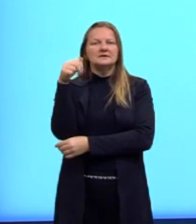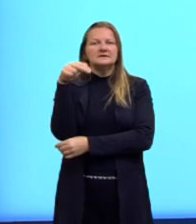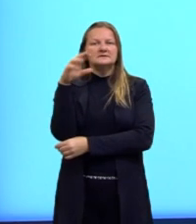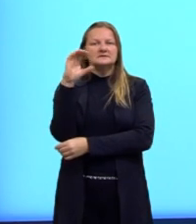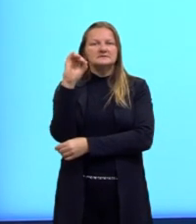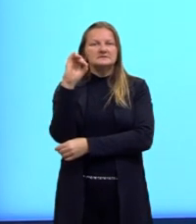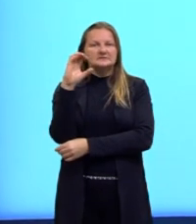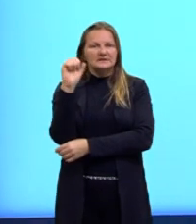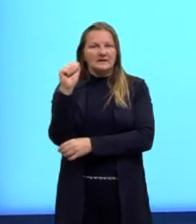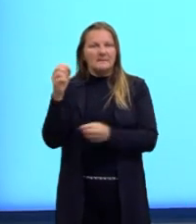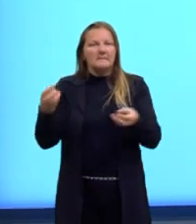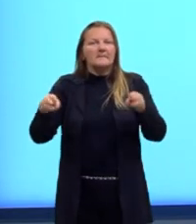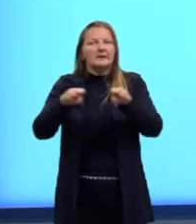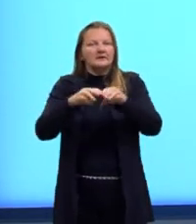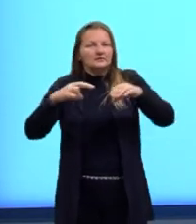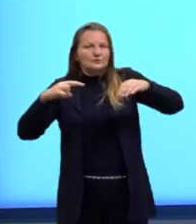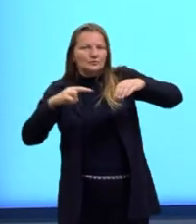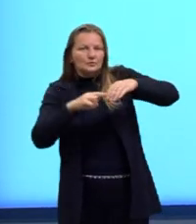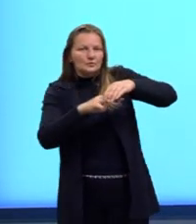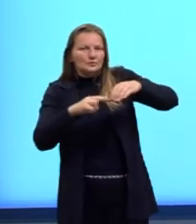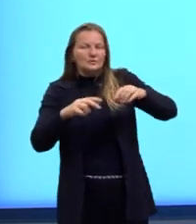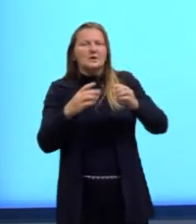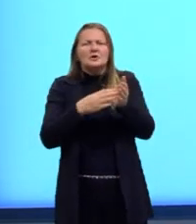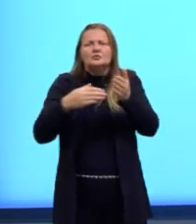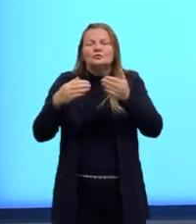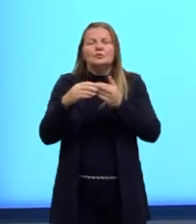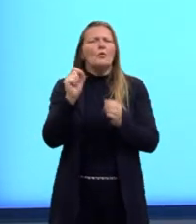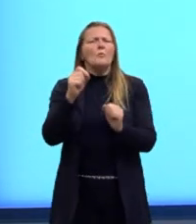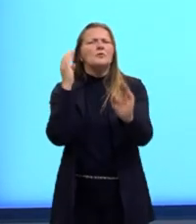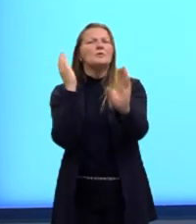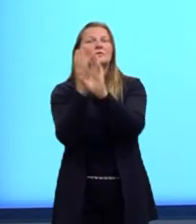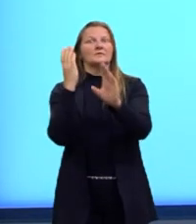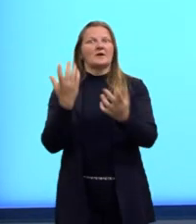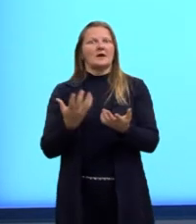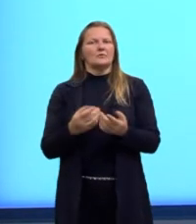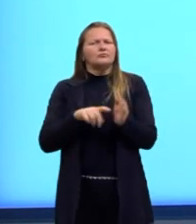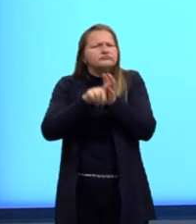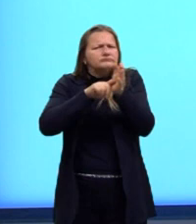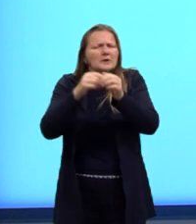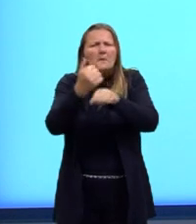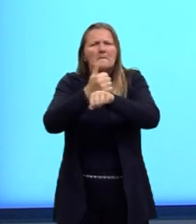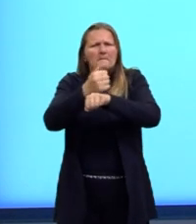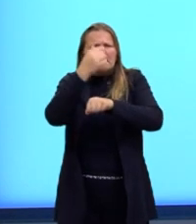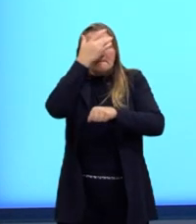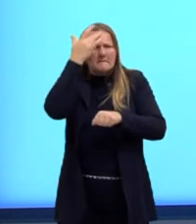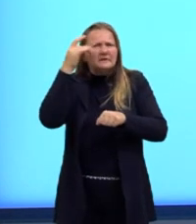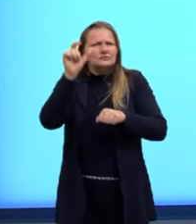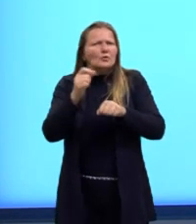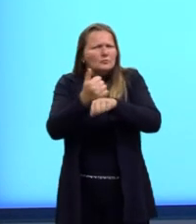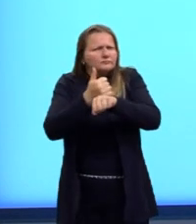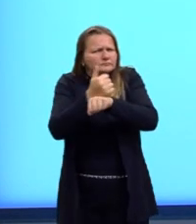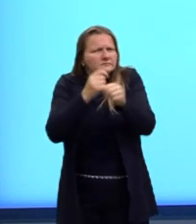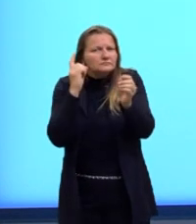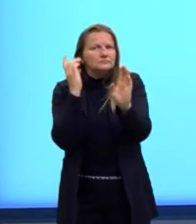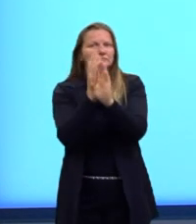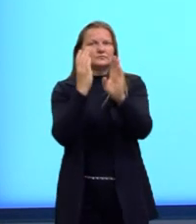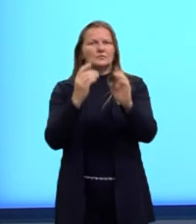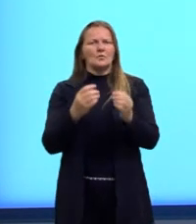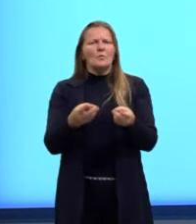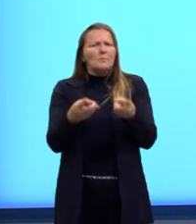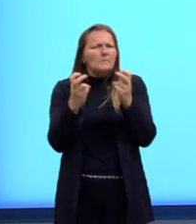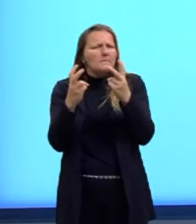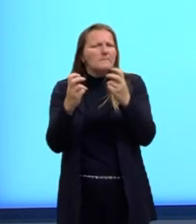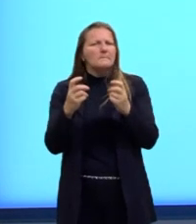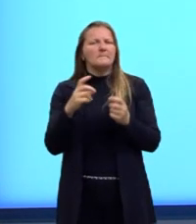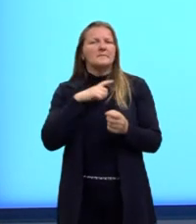Bom, então o que que foi a descoberta do eletromagnetismo, né? Se falou tanto em eletricidade, em magnetismo, quando que se deram conta